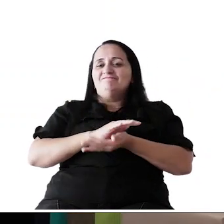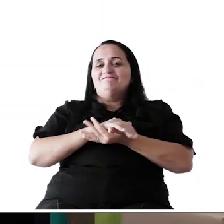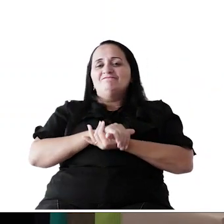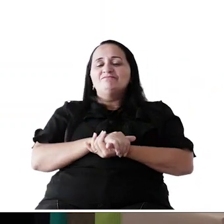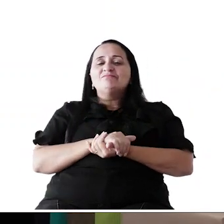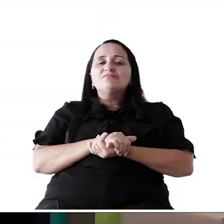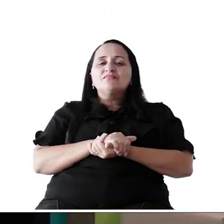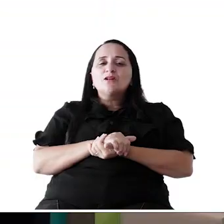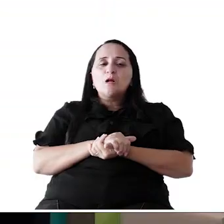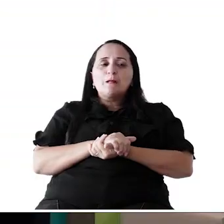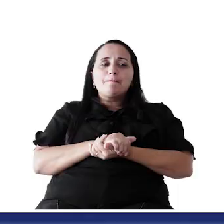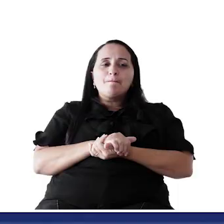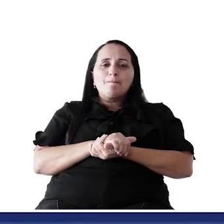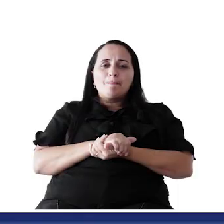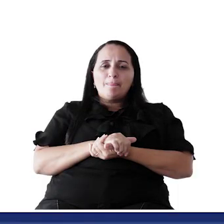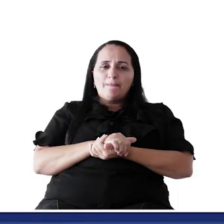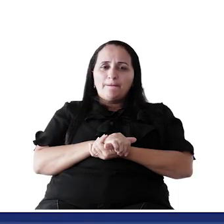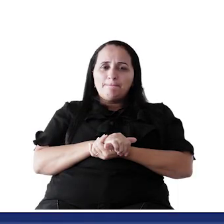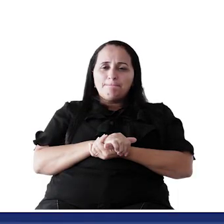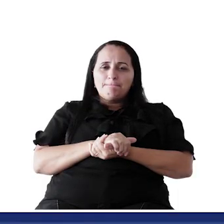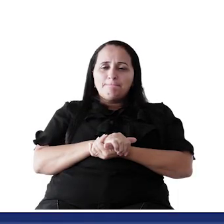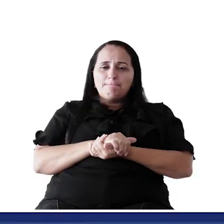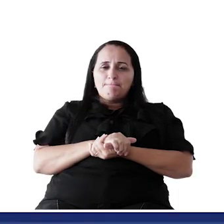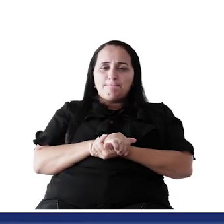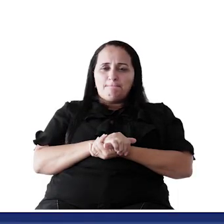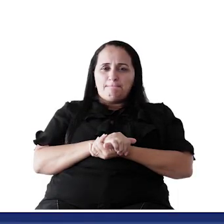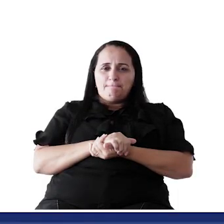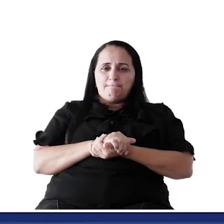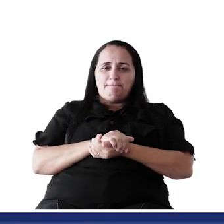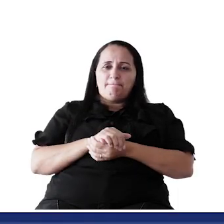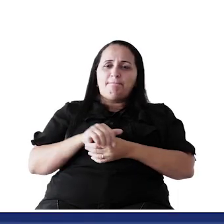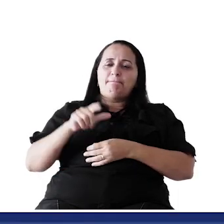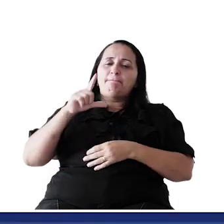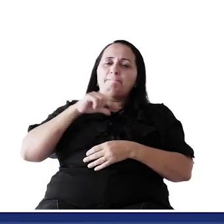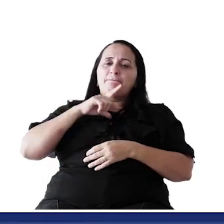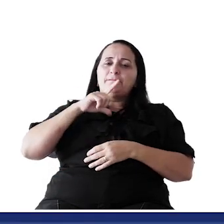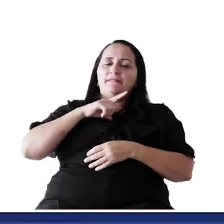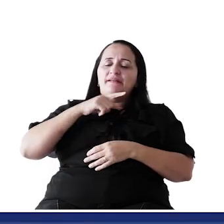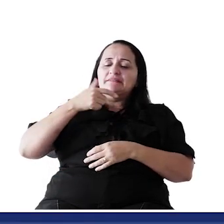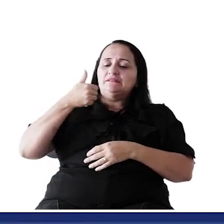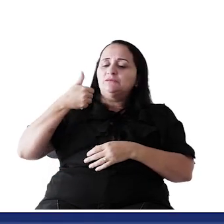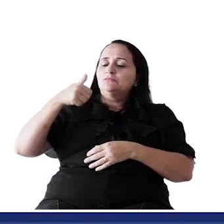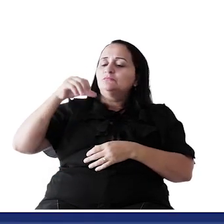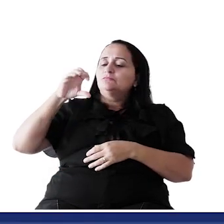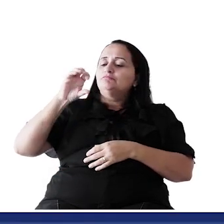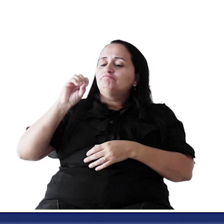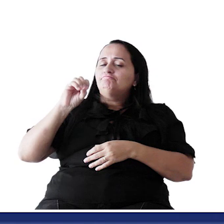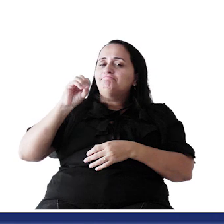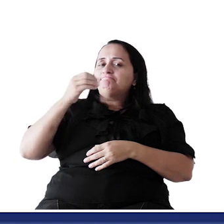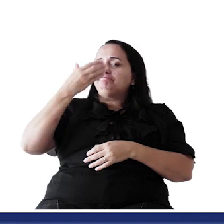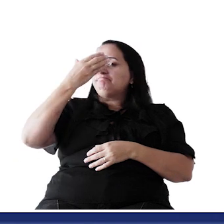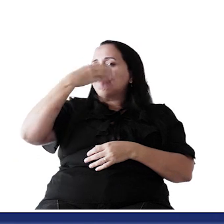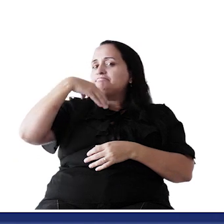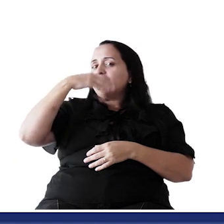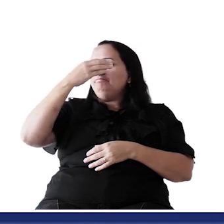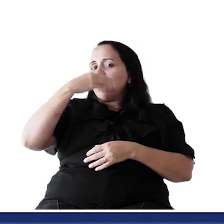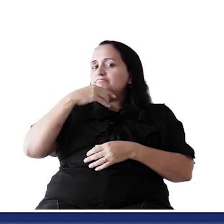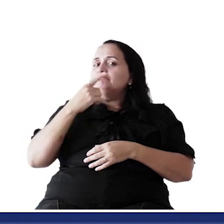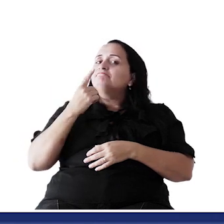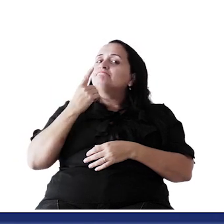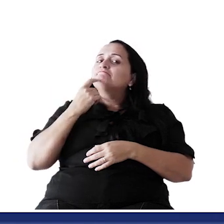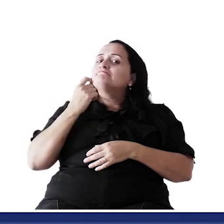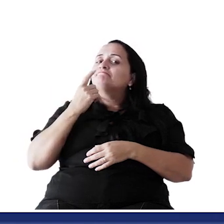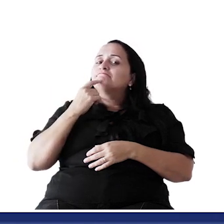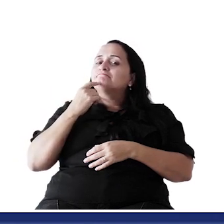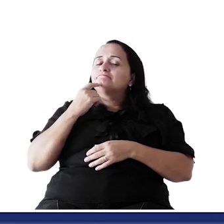situação problema? De 10 maçãs vermelhas, 6 são verdes